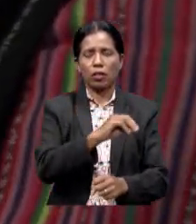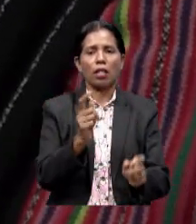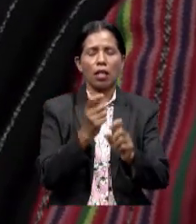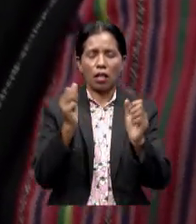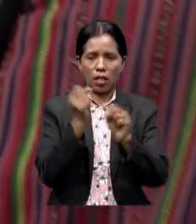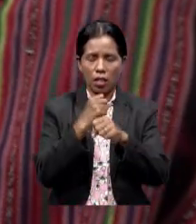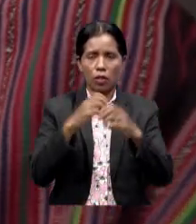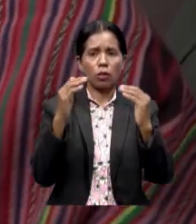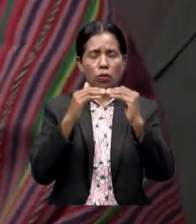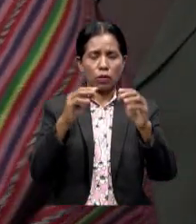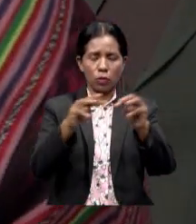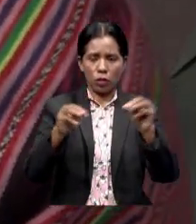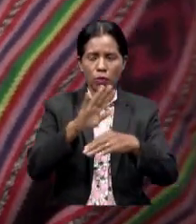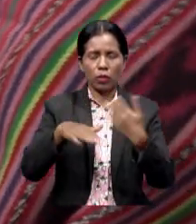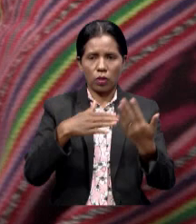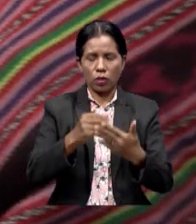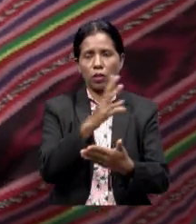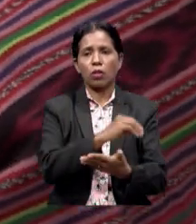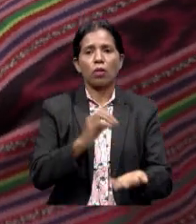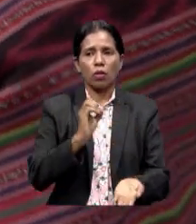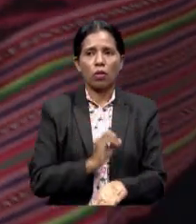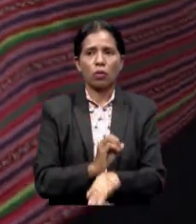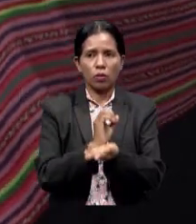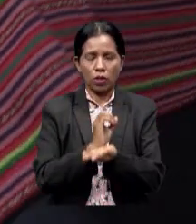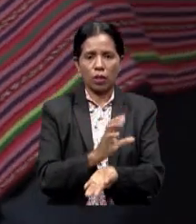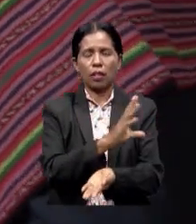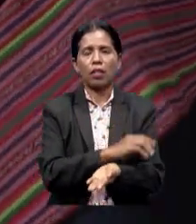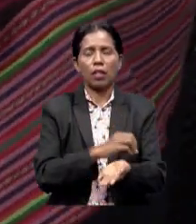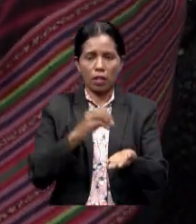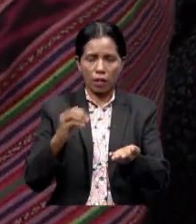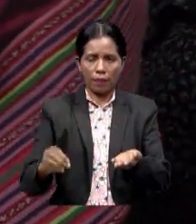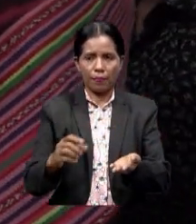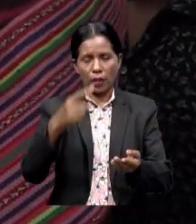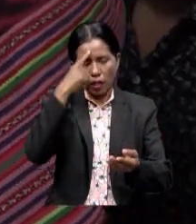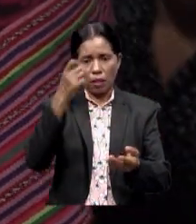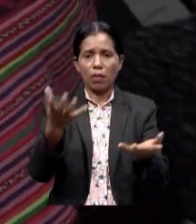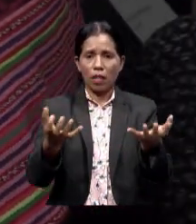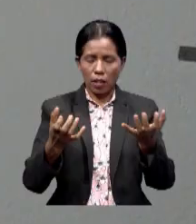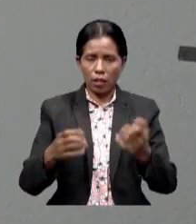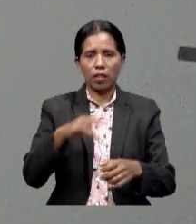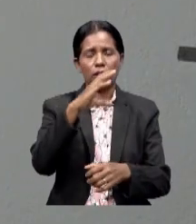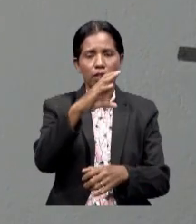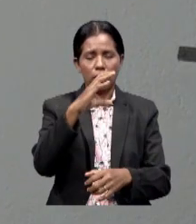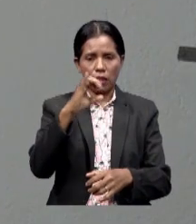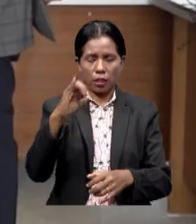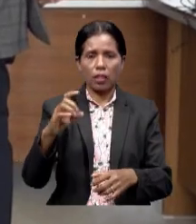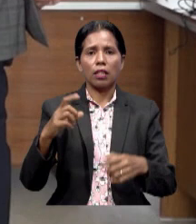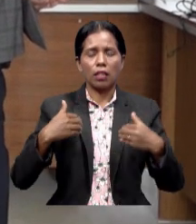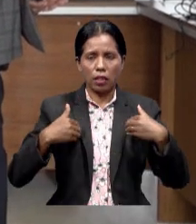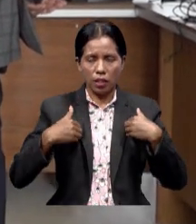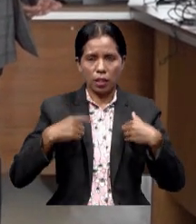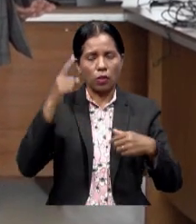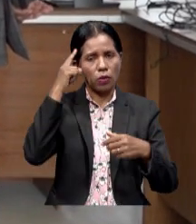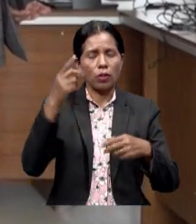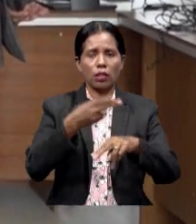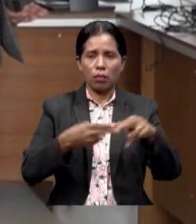e município Hotu no região administrativa especial o Ikusi Ambeno. Tamba hakara CCI e de ulun lima no ain